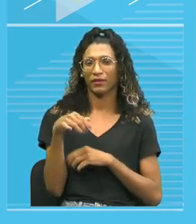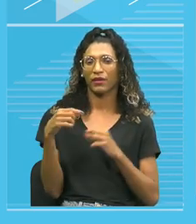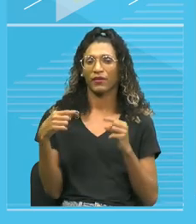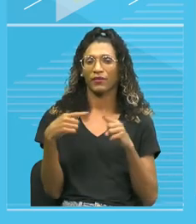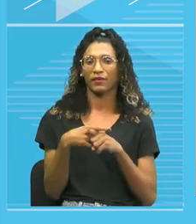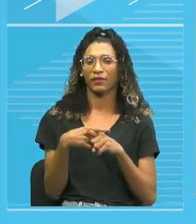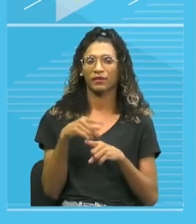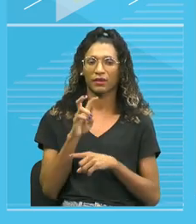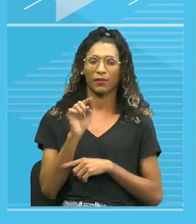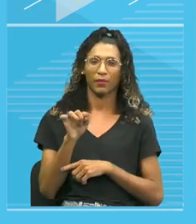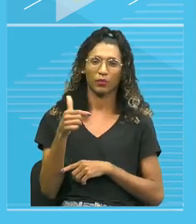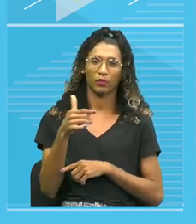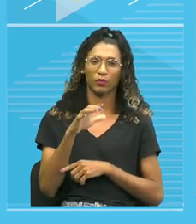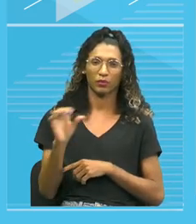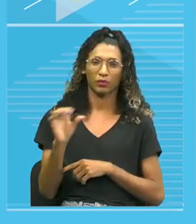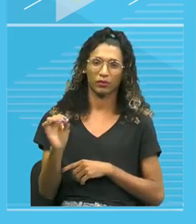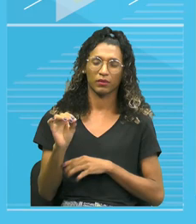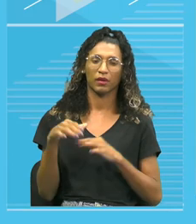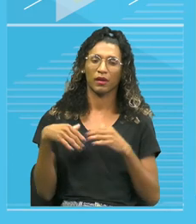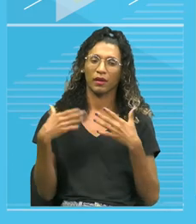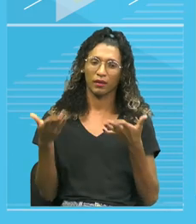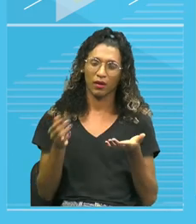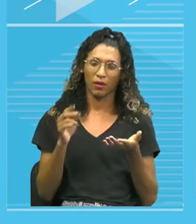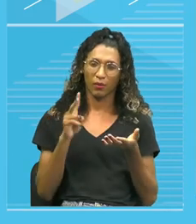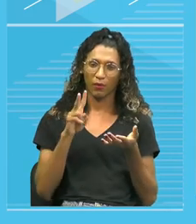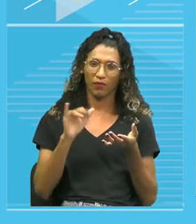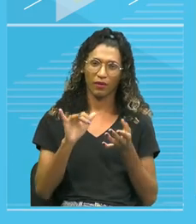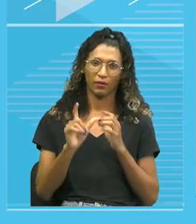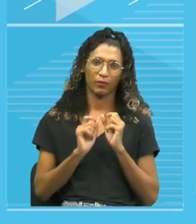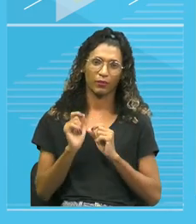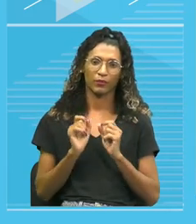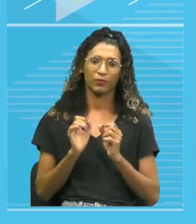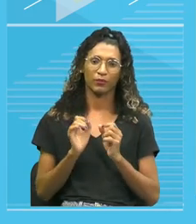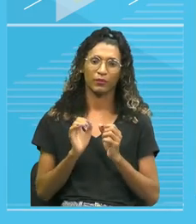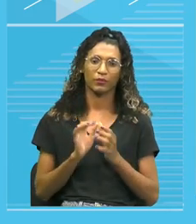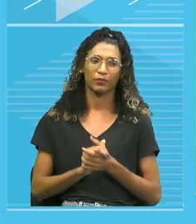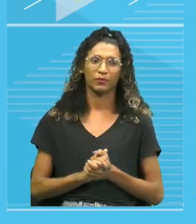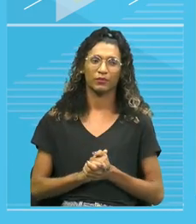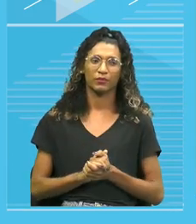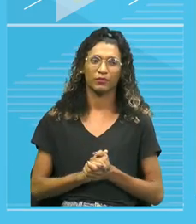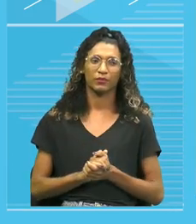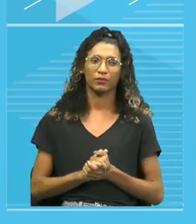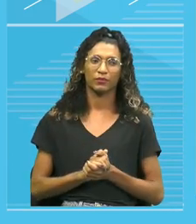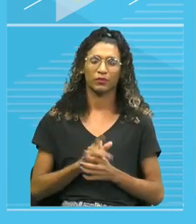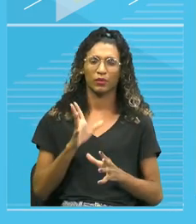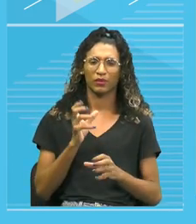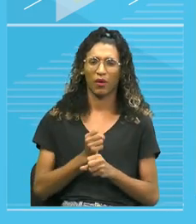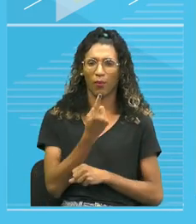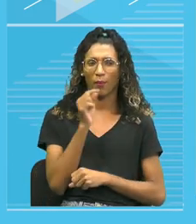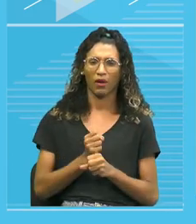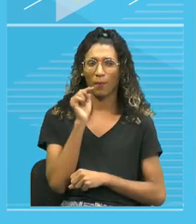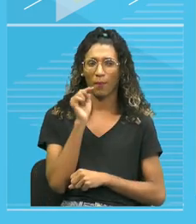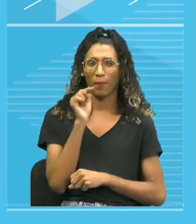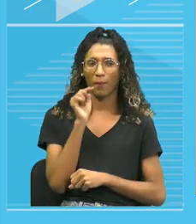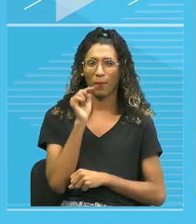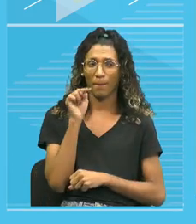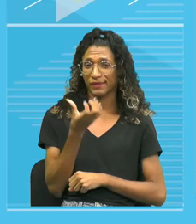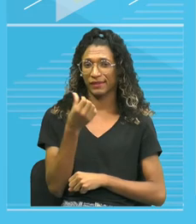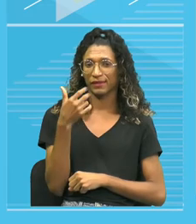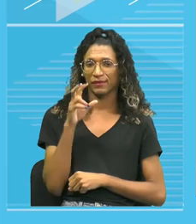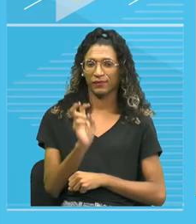5.200 isso daí vai dar um milhão 615